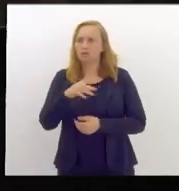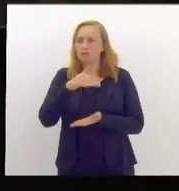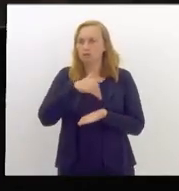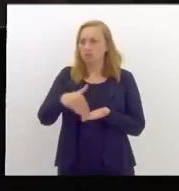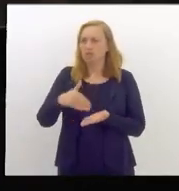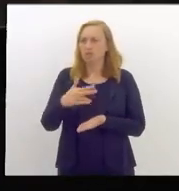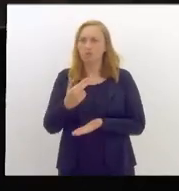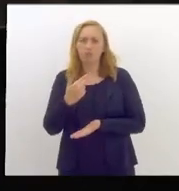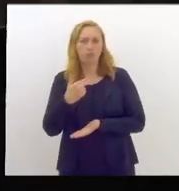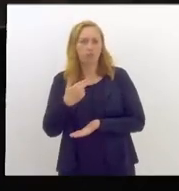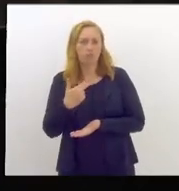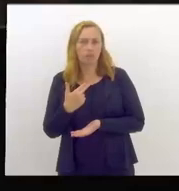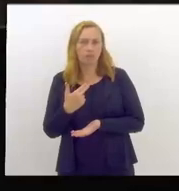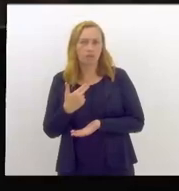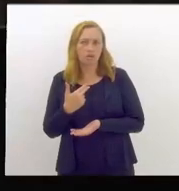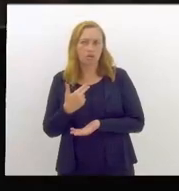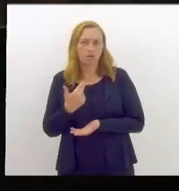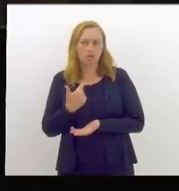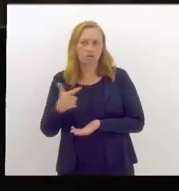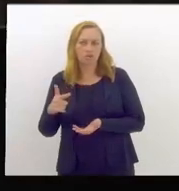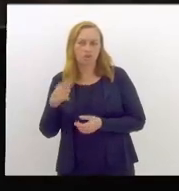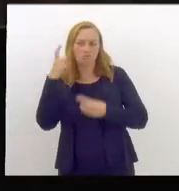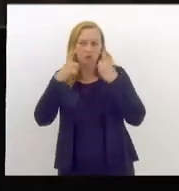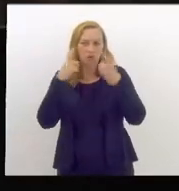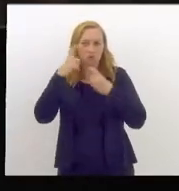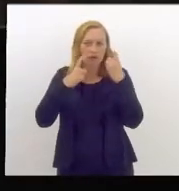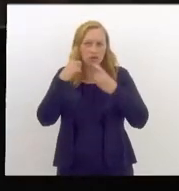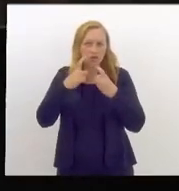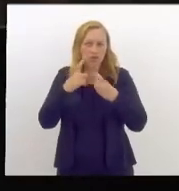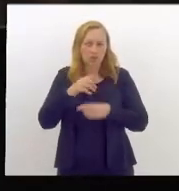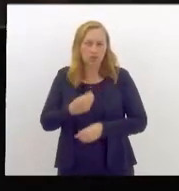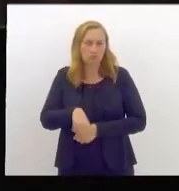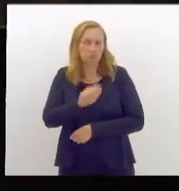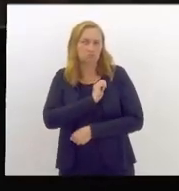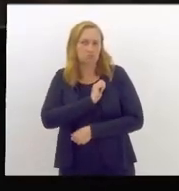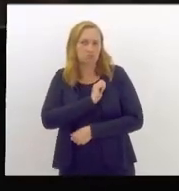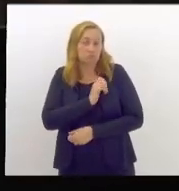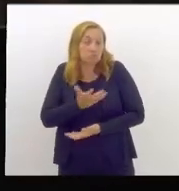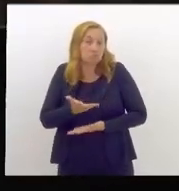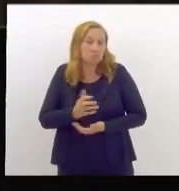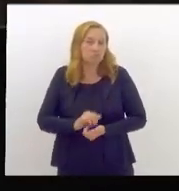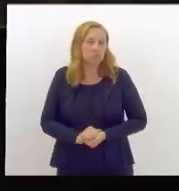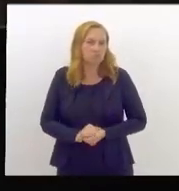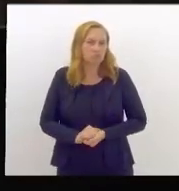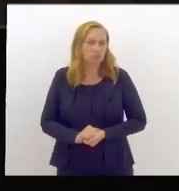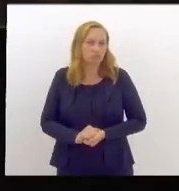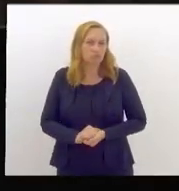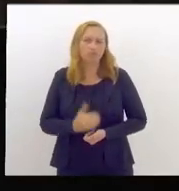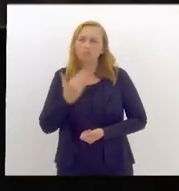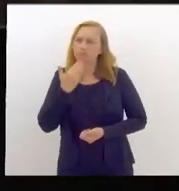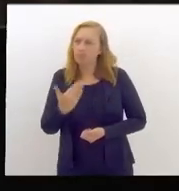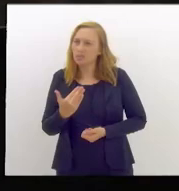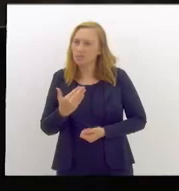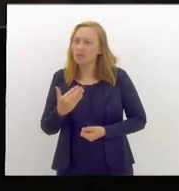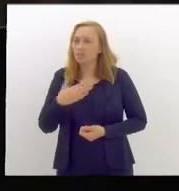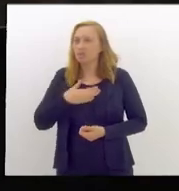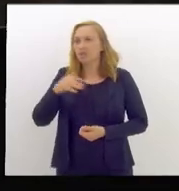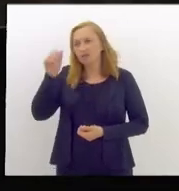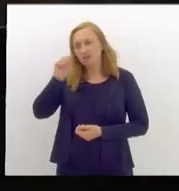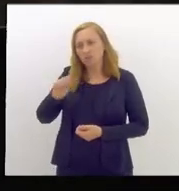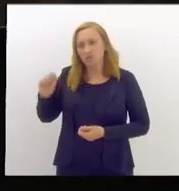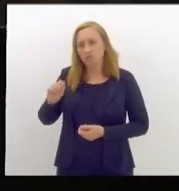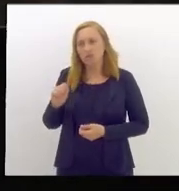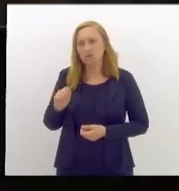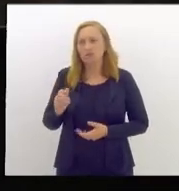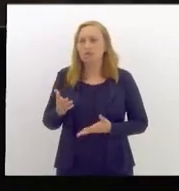não há qualquer tipo de preocupação com regime de recuperação fiscal eu pedi a minha assessoria para